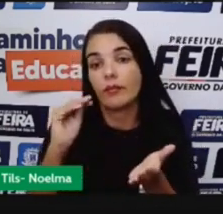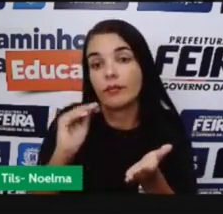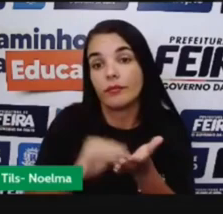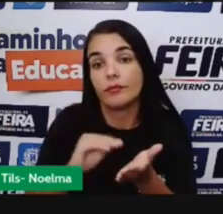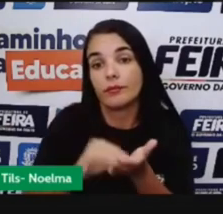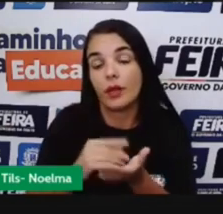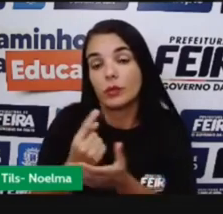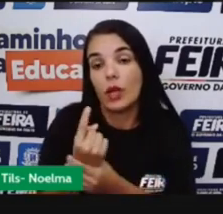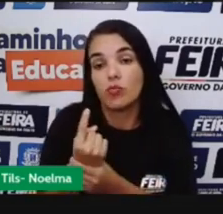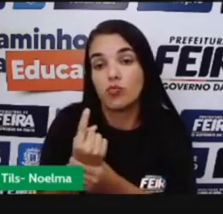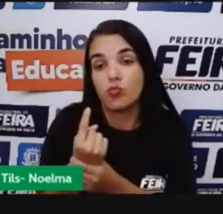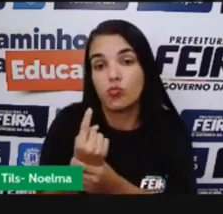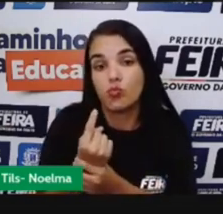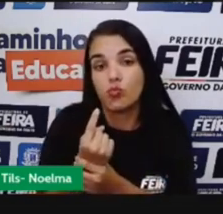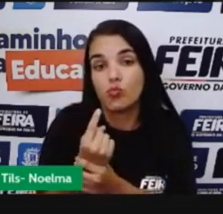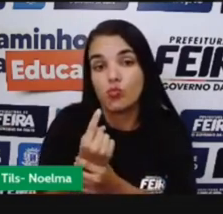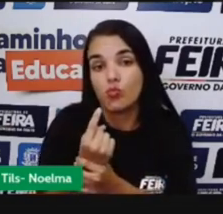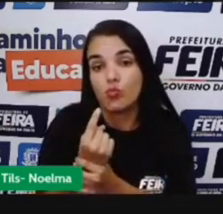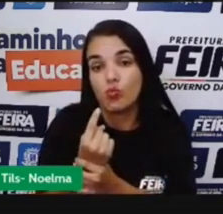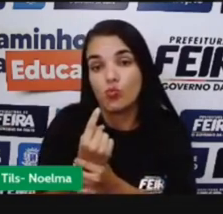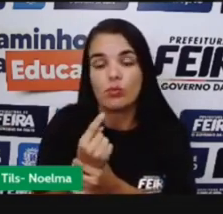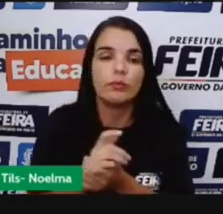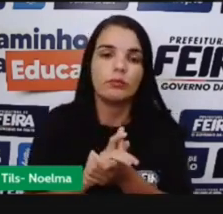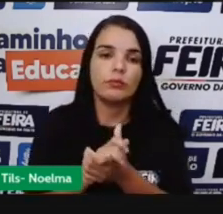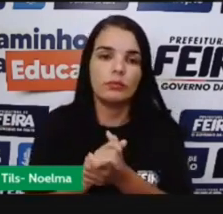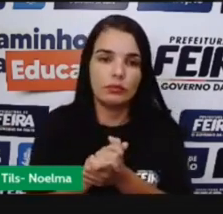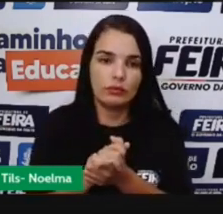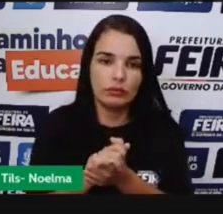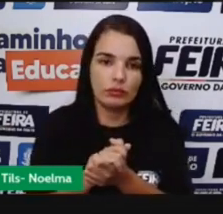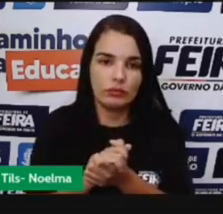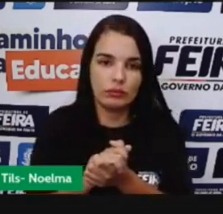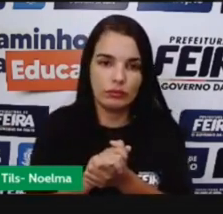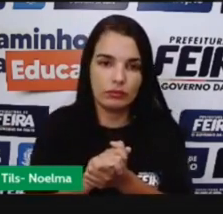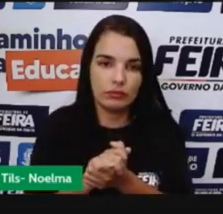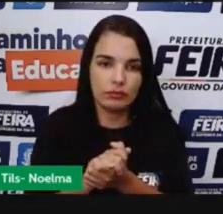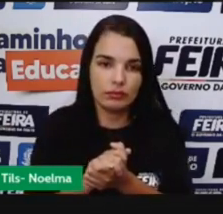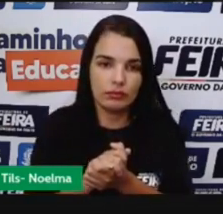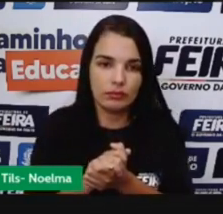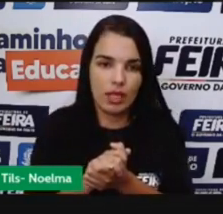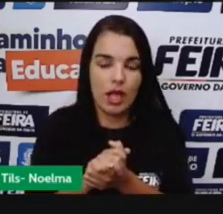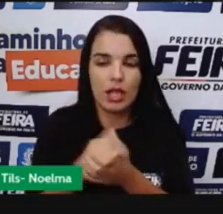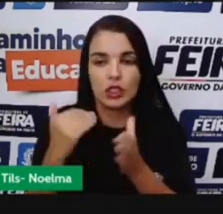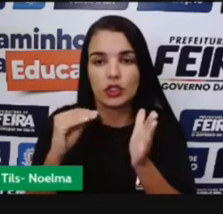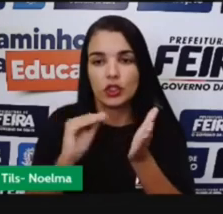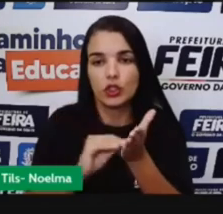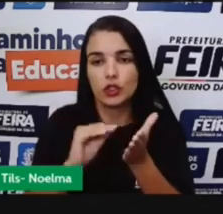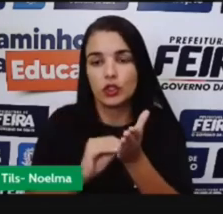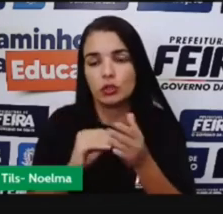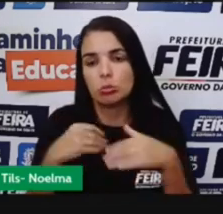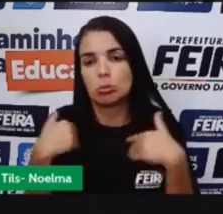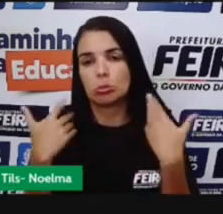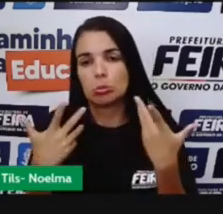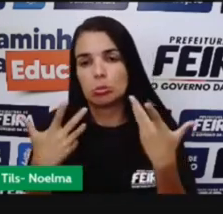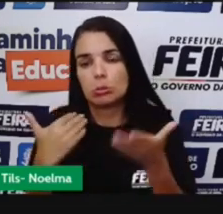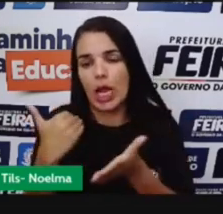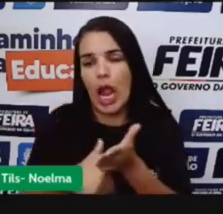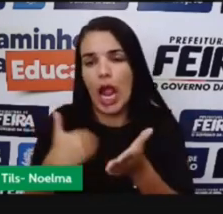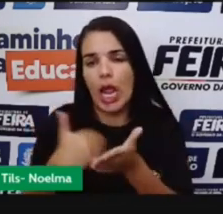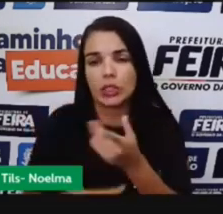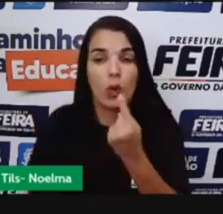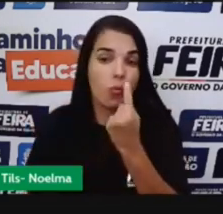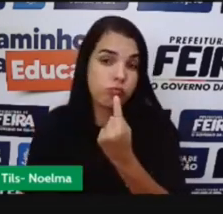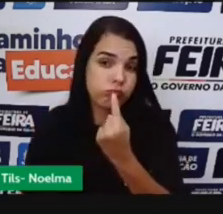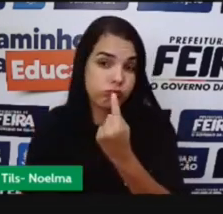faltam quantos? 1 menos 0, 1. 3 menos 3, 0. Sobrou 1. E aí, para o que eu vou fazer